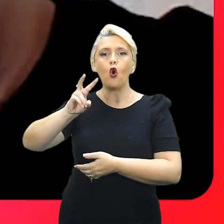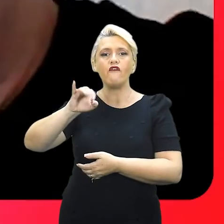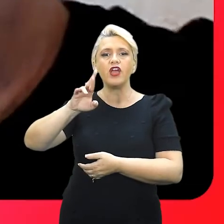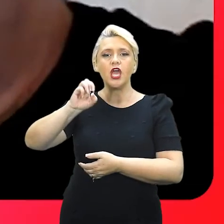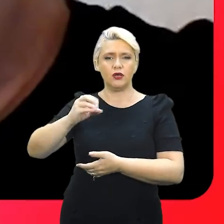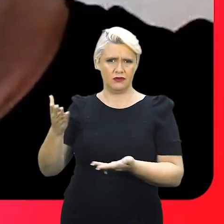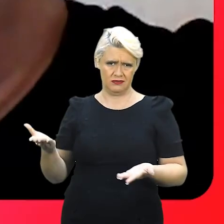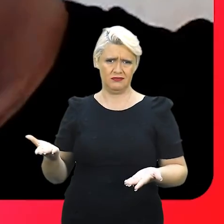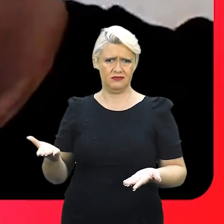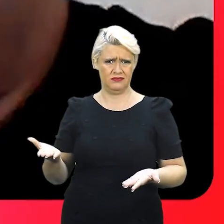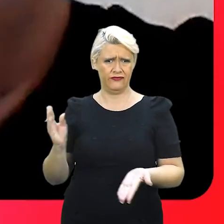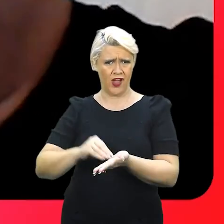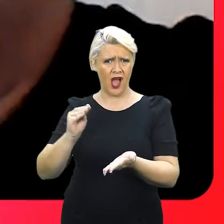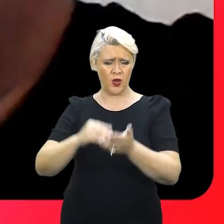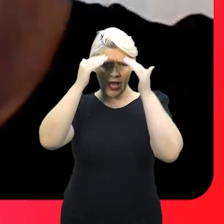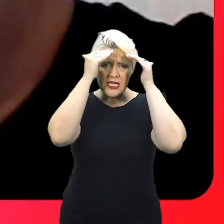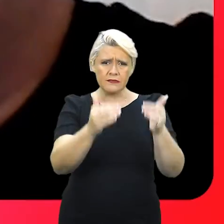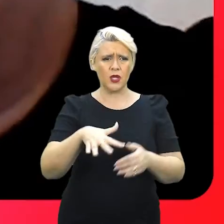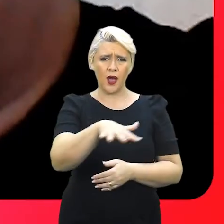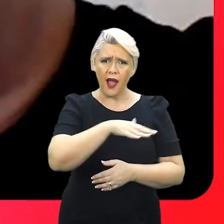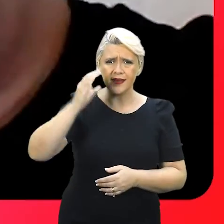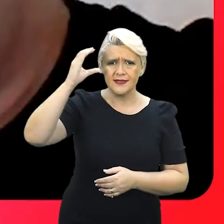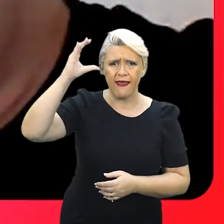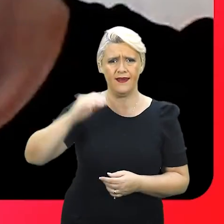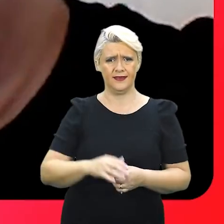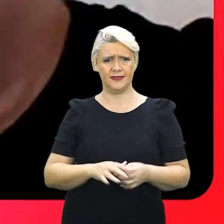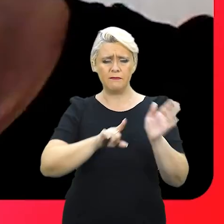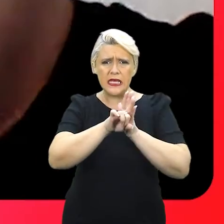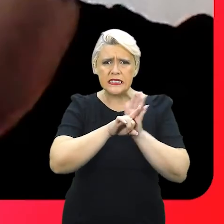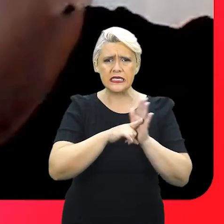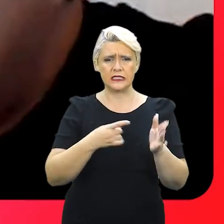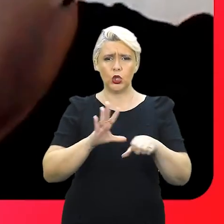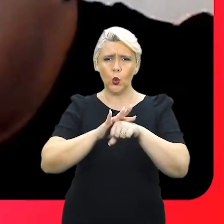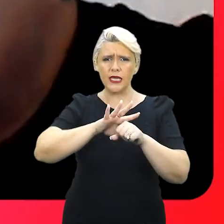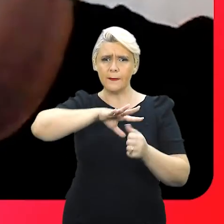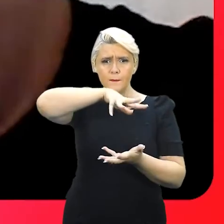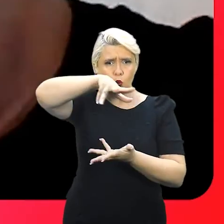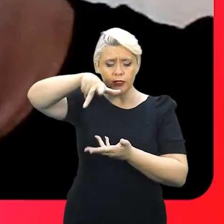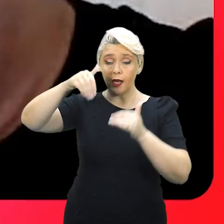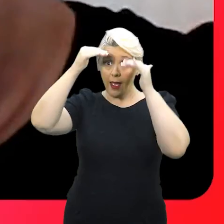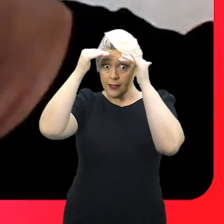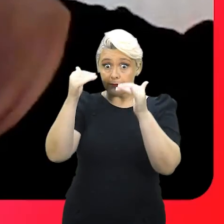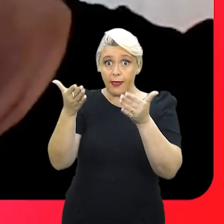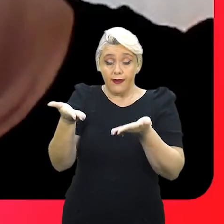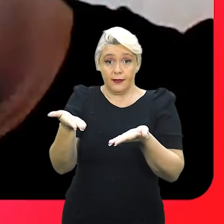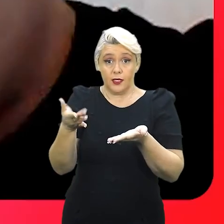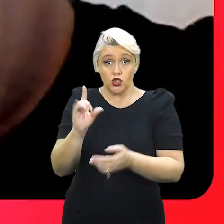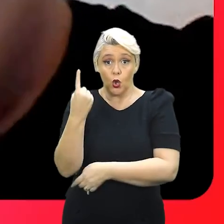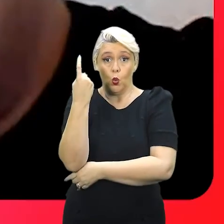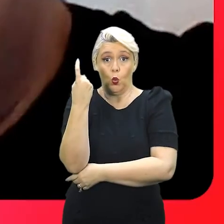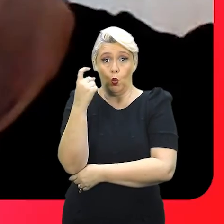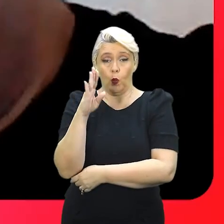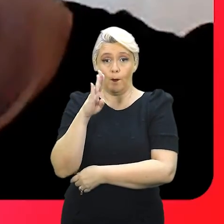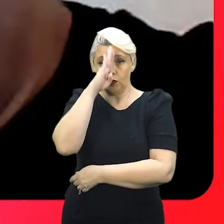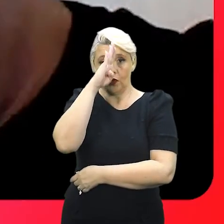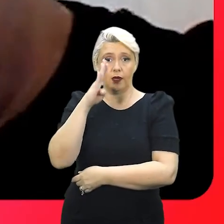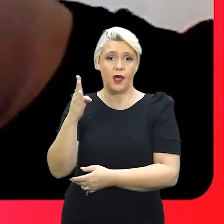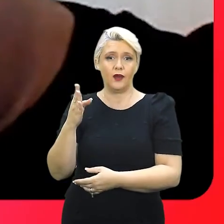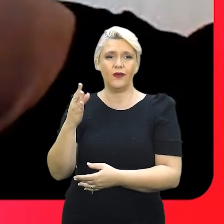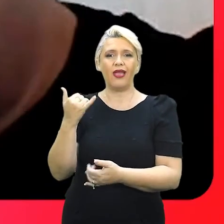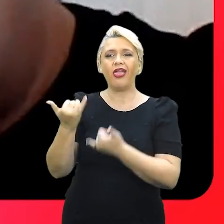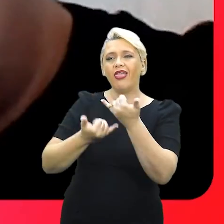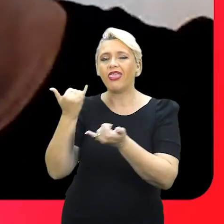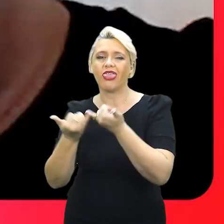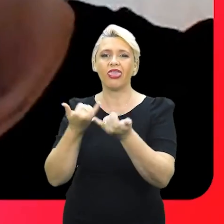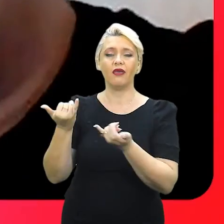Impressionante, né? O desrespeito dele à ciência, né? Sim, uma doença que o mundo inteiro respeitou e só ele levou em